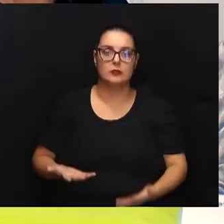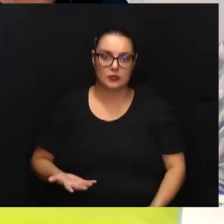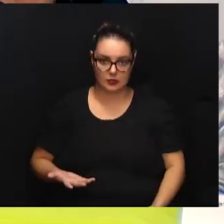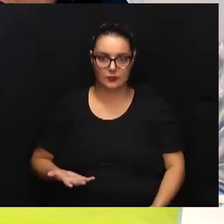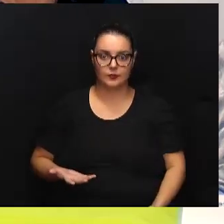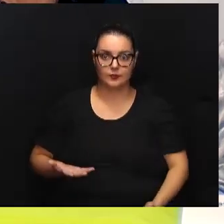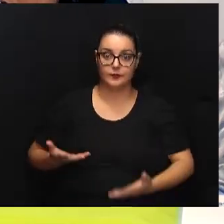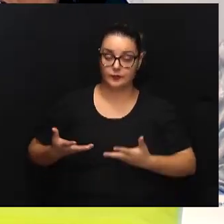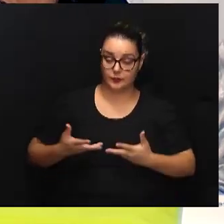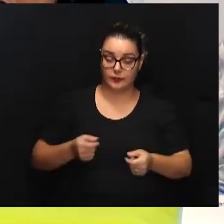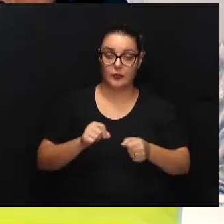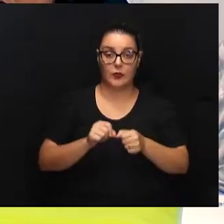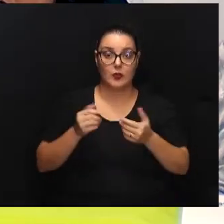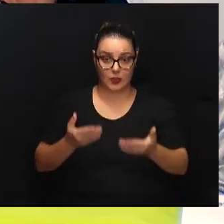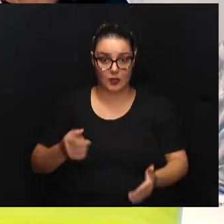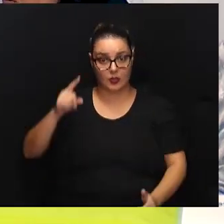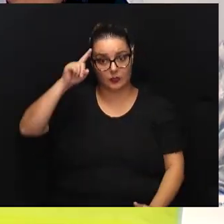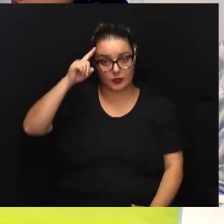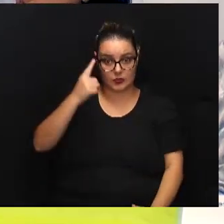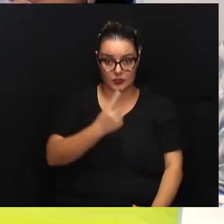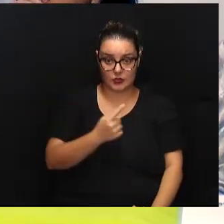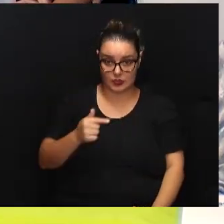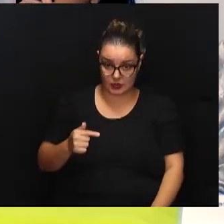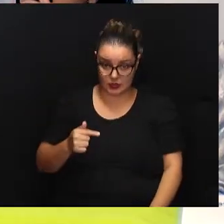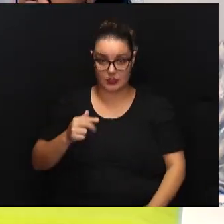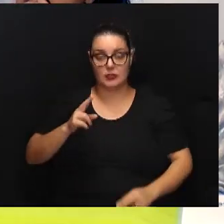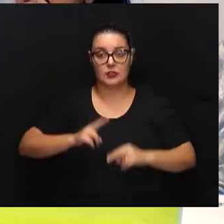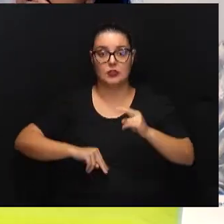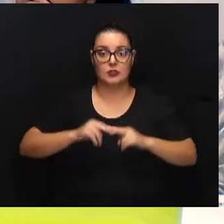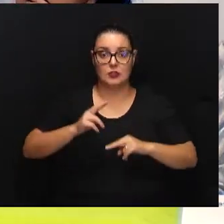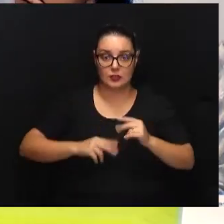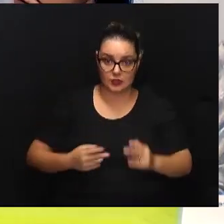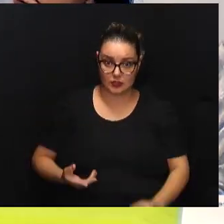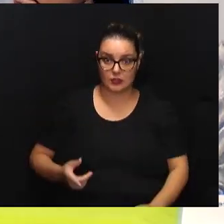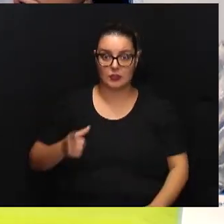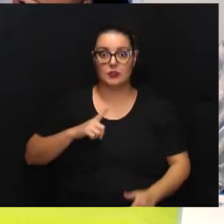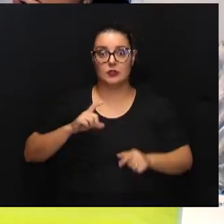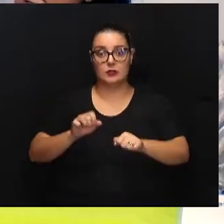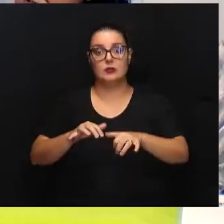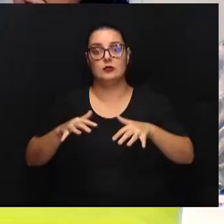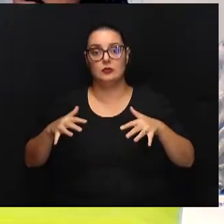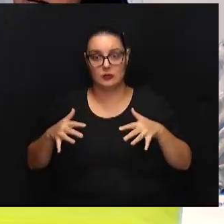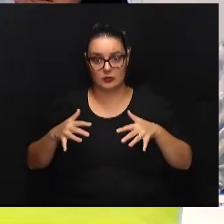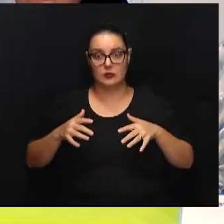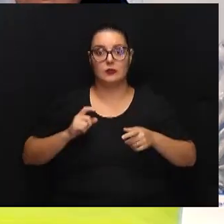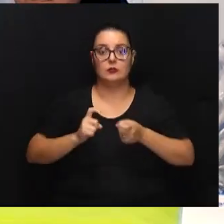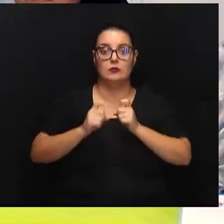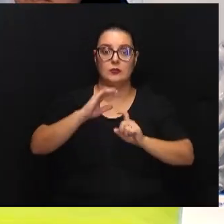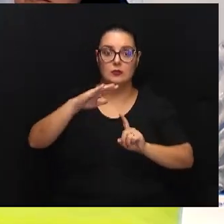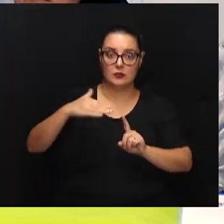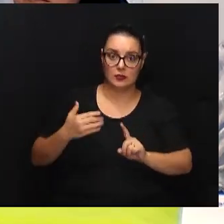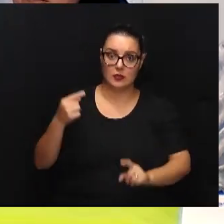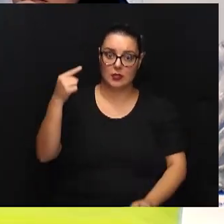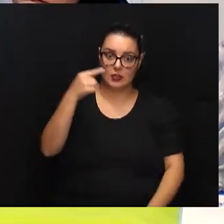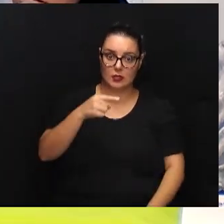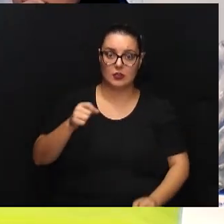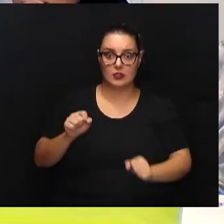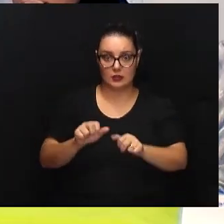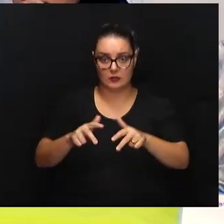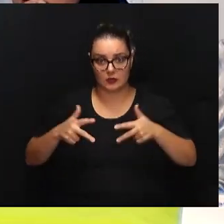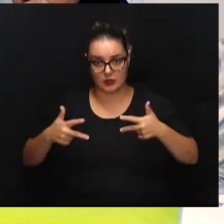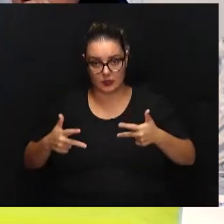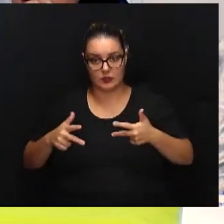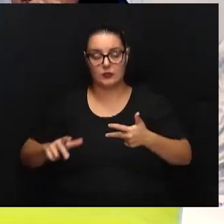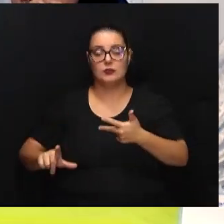17 de junho. Nós teremos uma audiência, uma sessão solene lá na Assembleia Legislativa do Estado de São Paulo, com lideranças